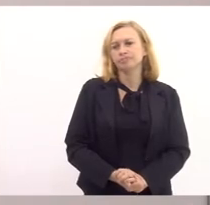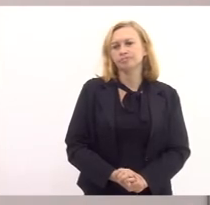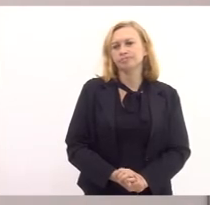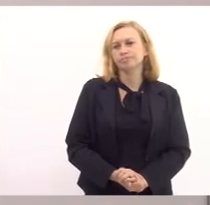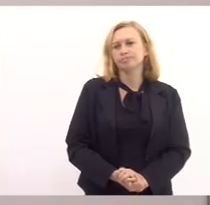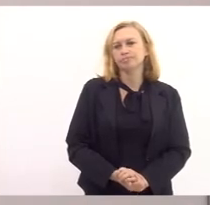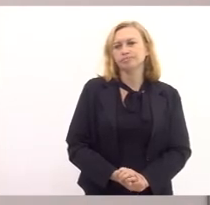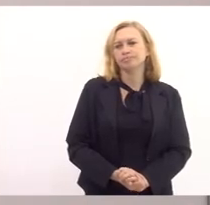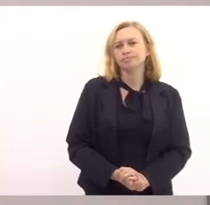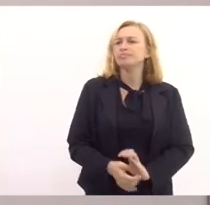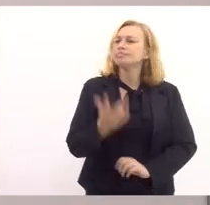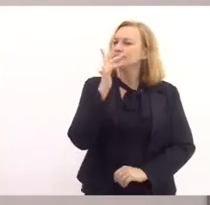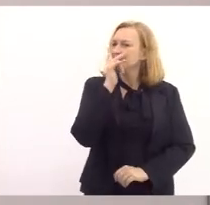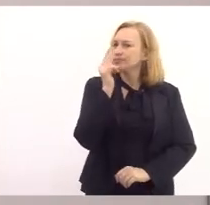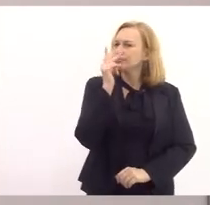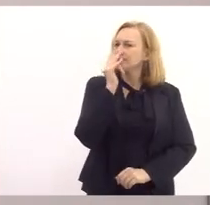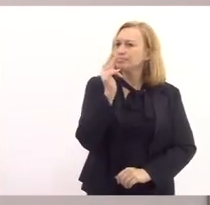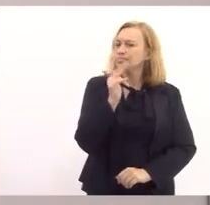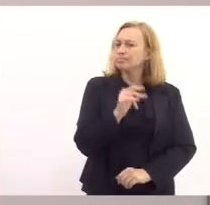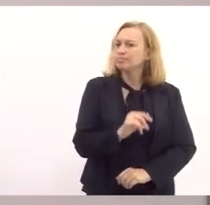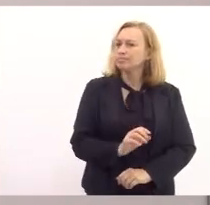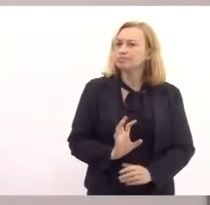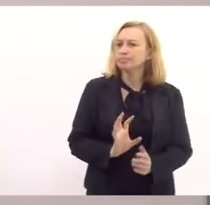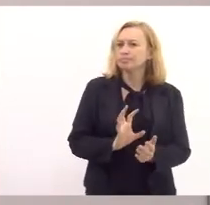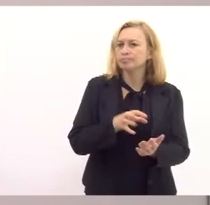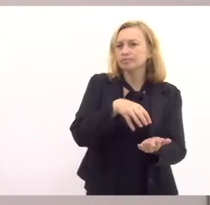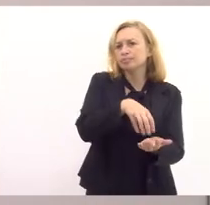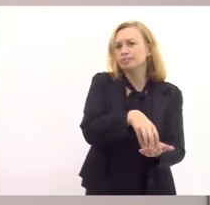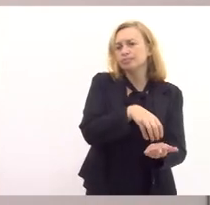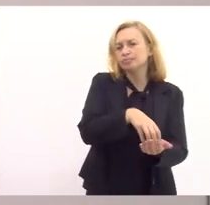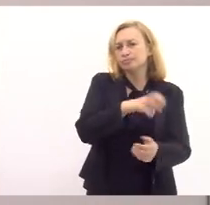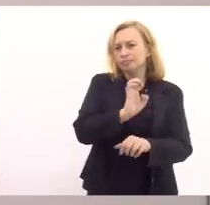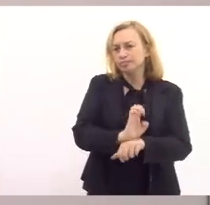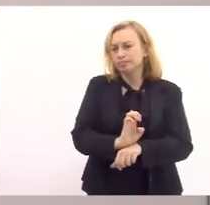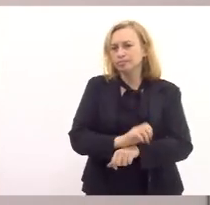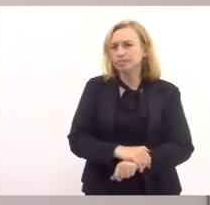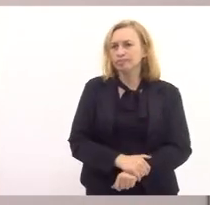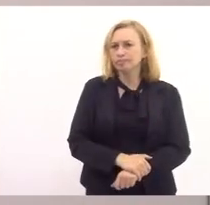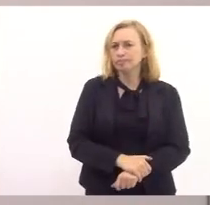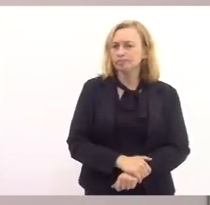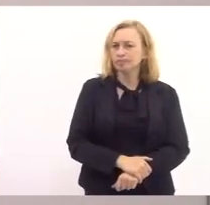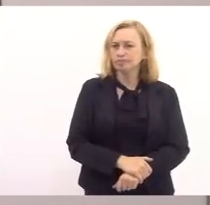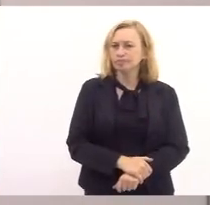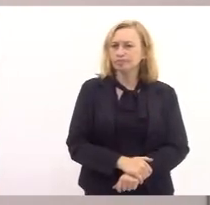parece que os órgãos do Estado são